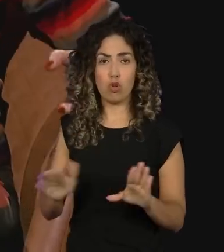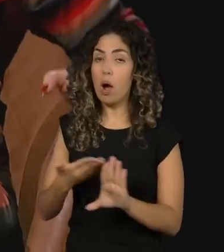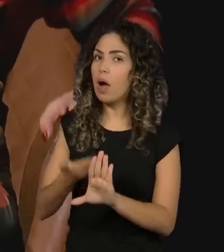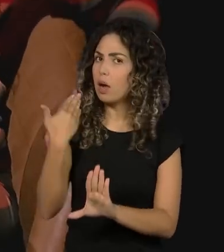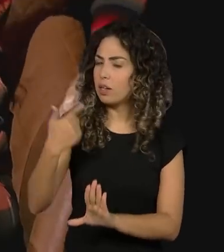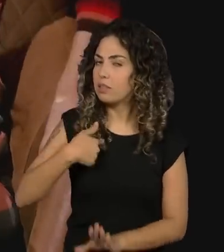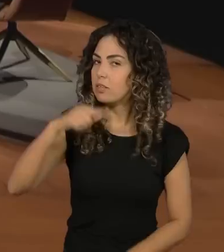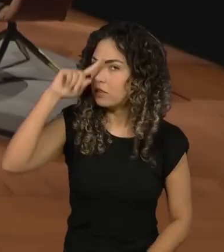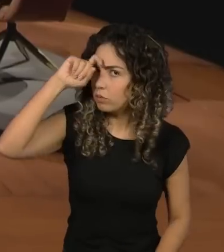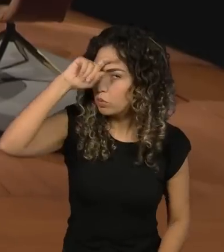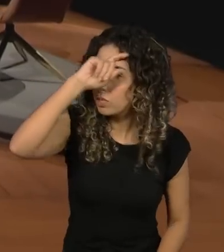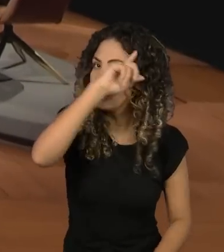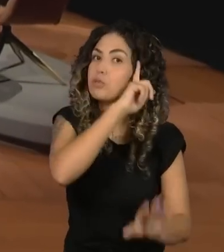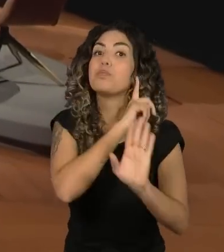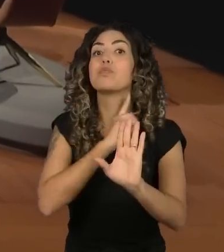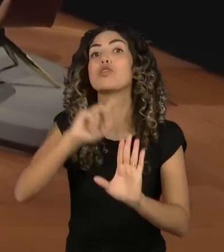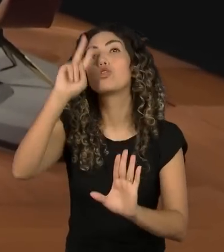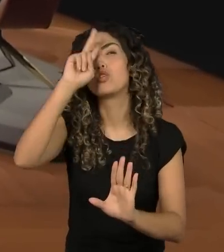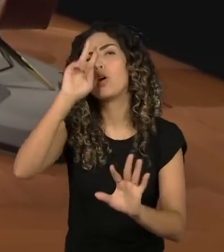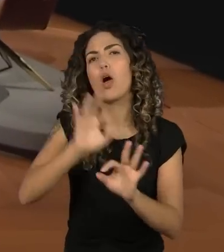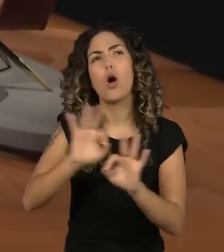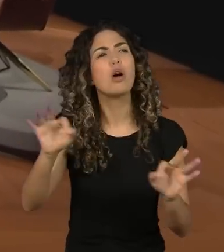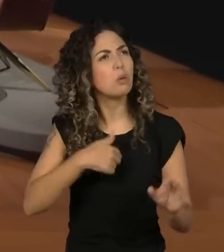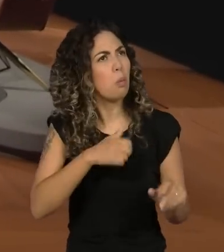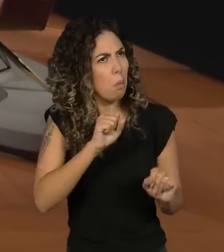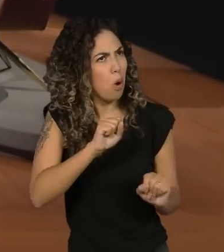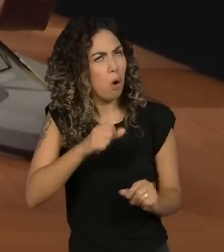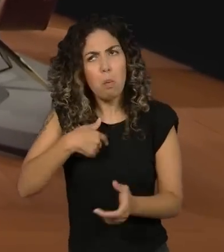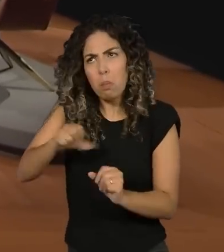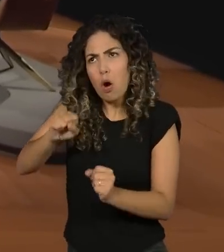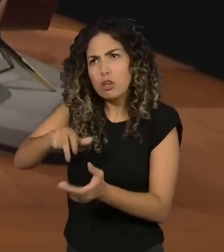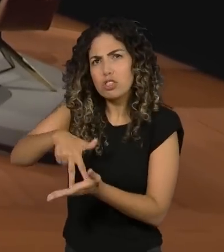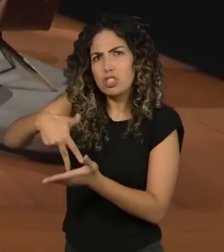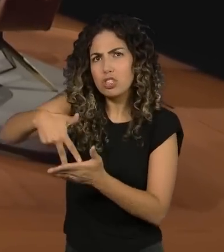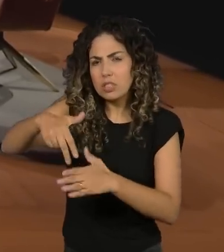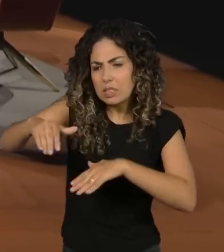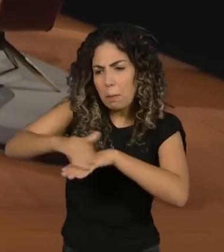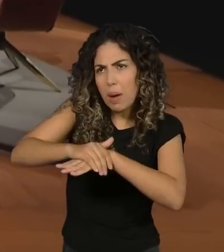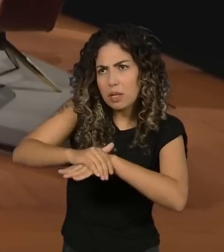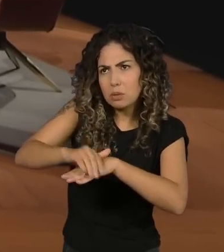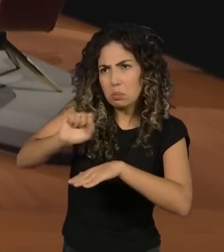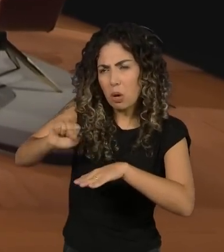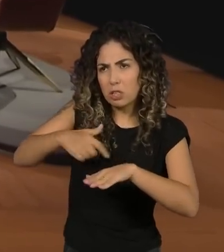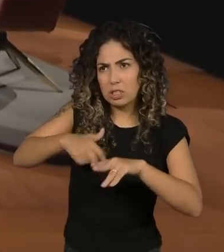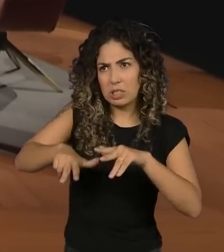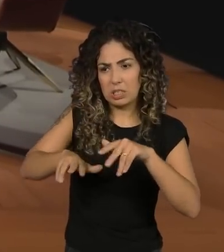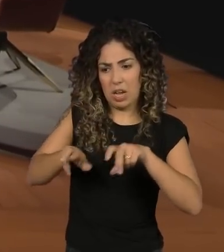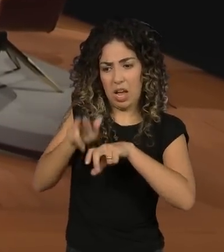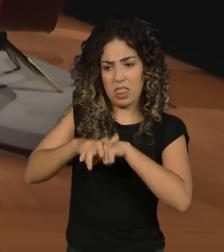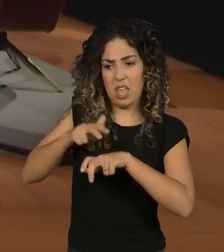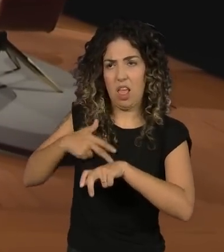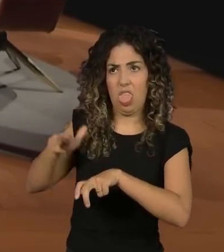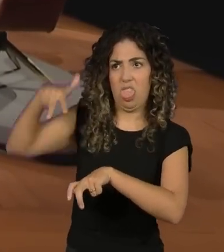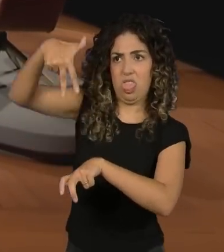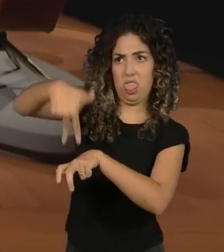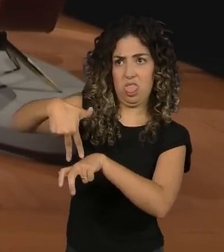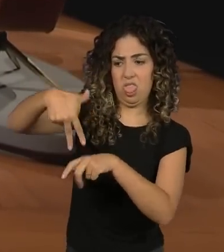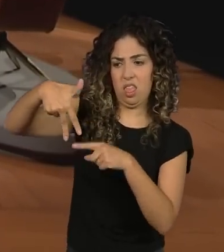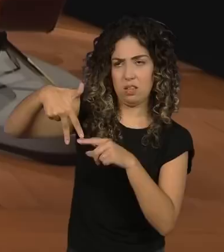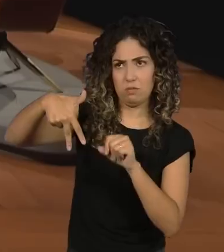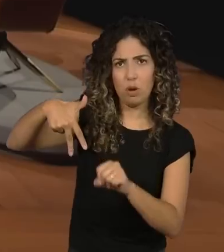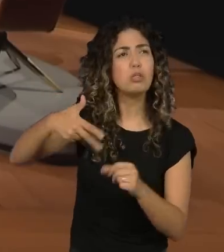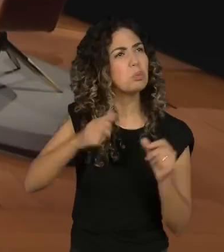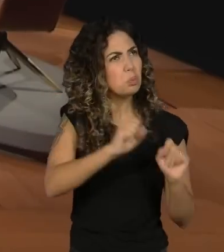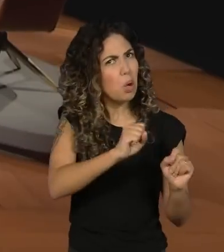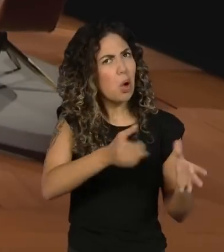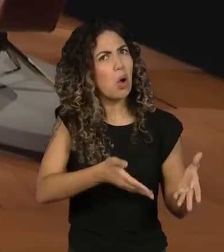história ótima. Posso colocar o tênis aqui na cadeira? Pode. Cuidado, hein? A marca era assim. Vai cair.